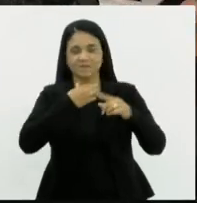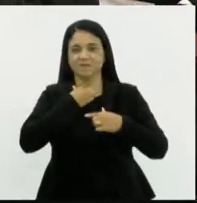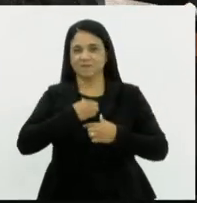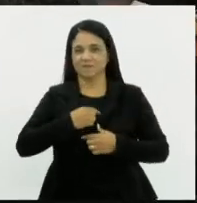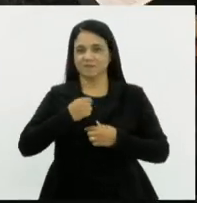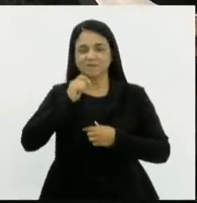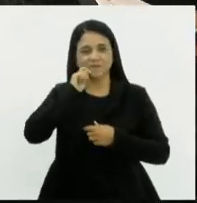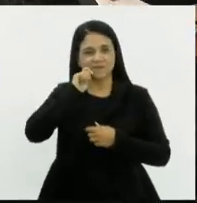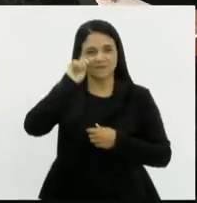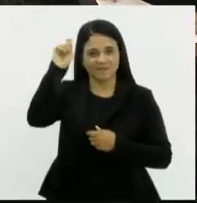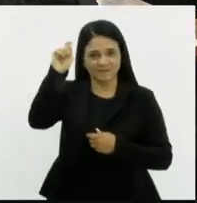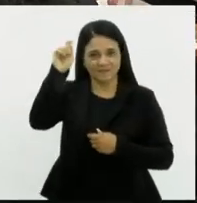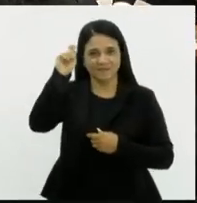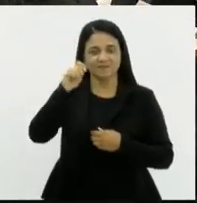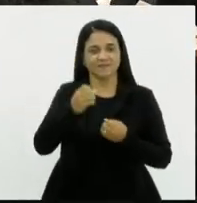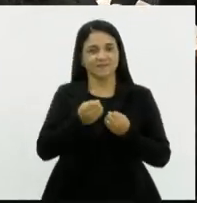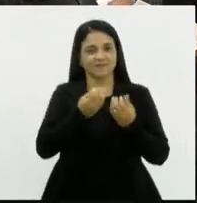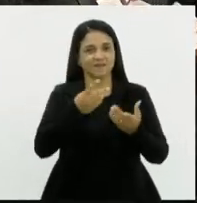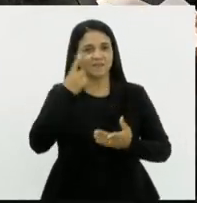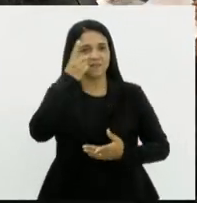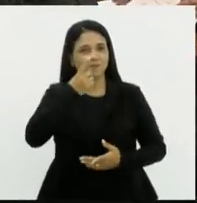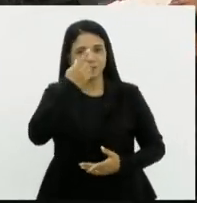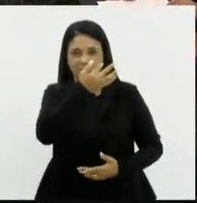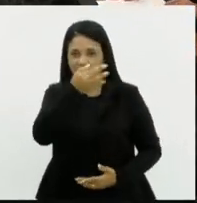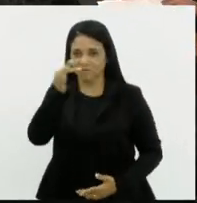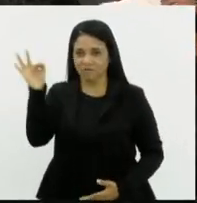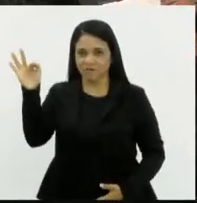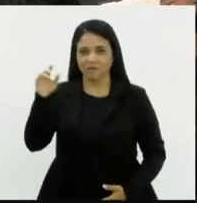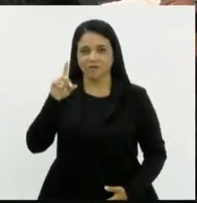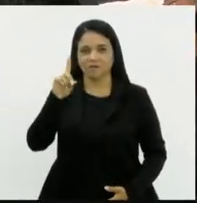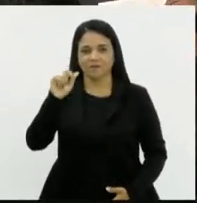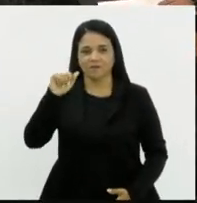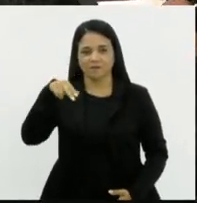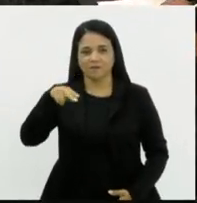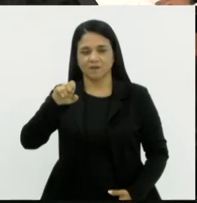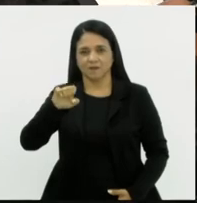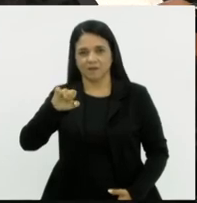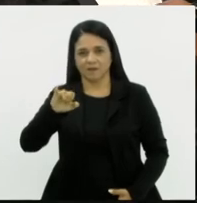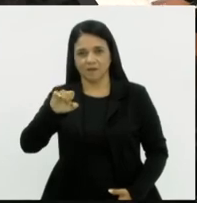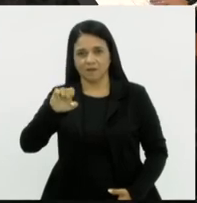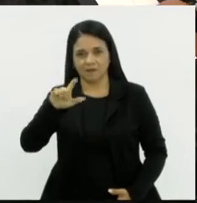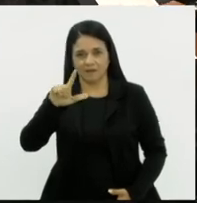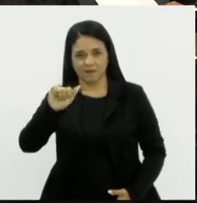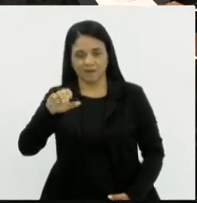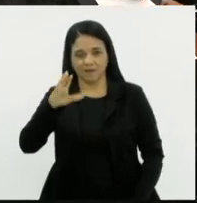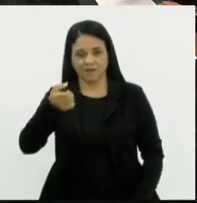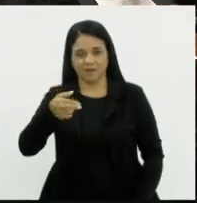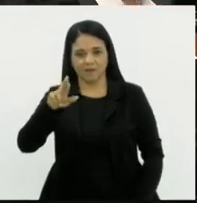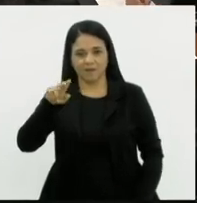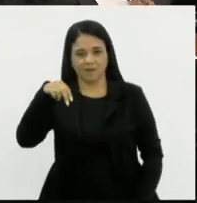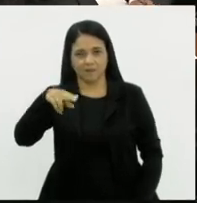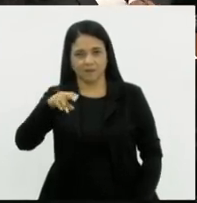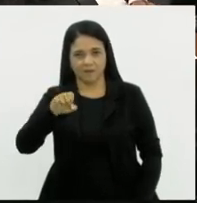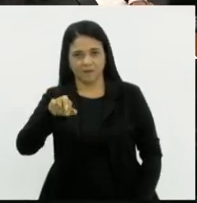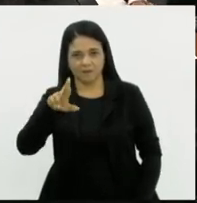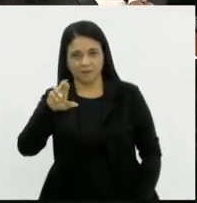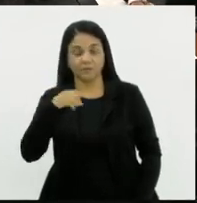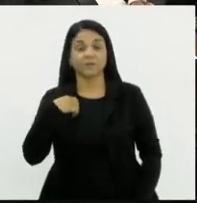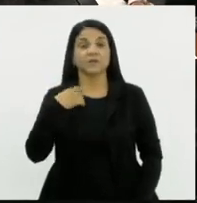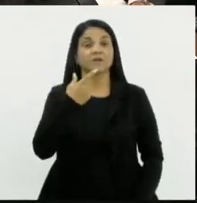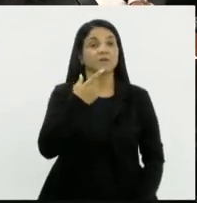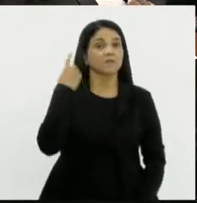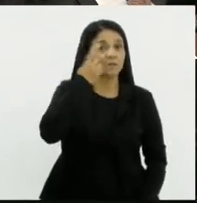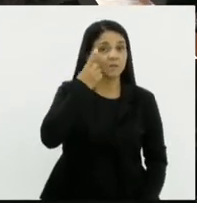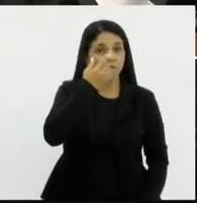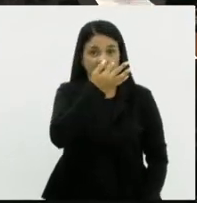medalha Tiradente à deputada federal Daniela Carneiro e à nossa deputada